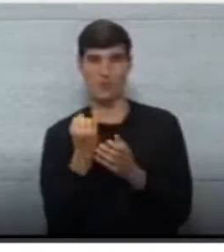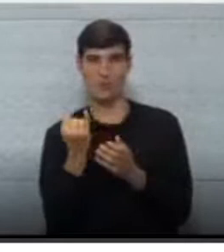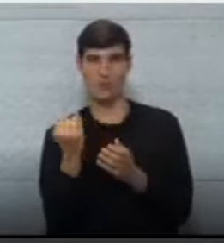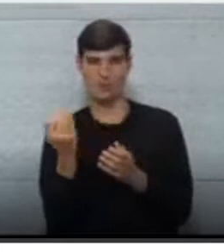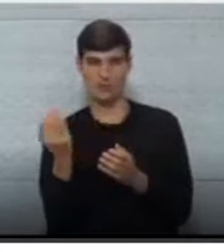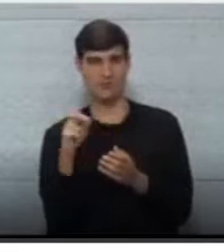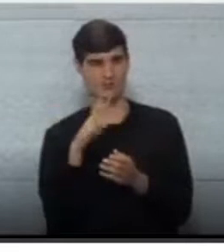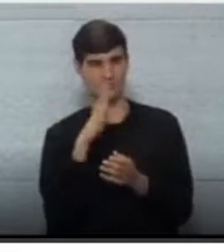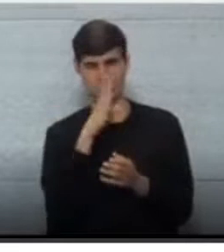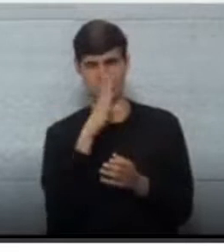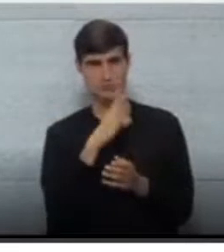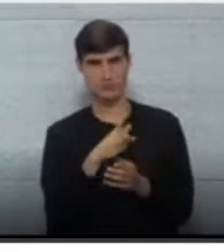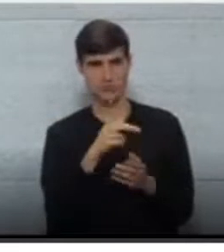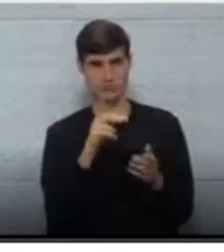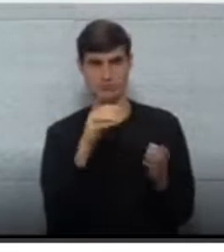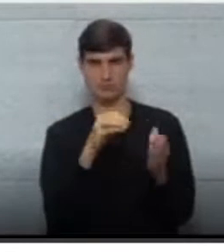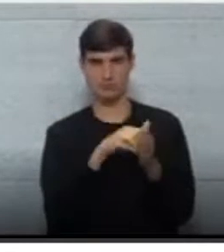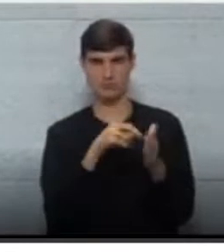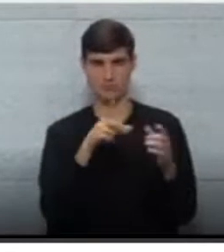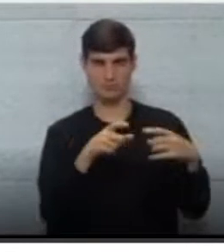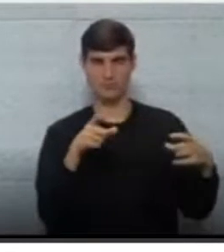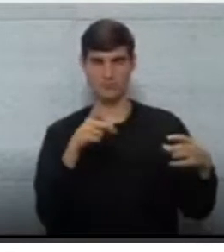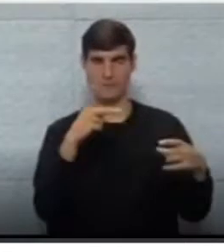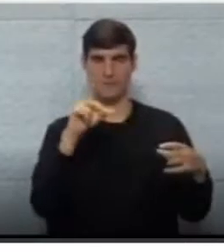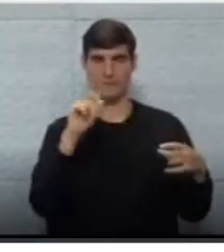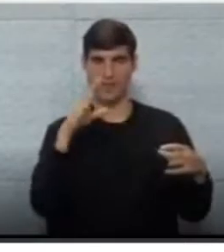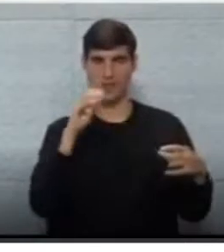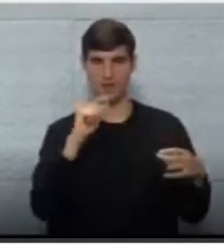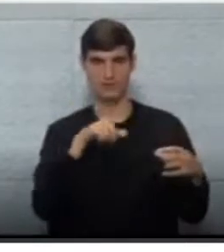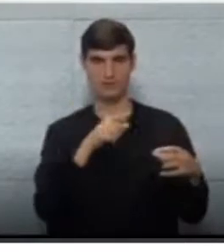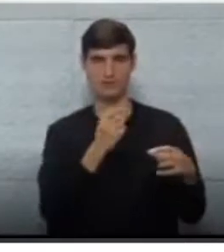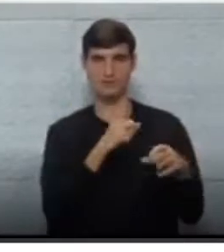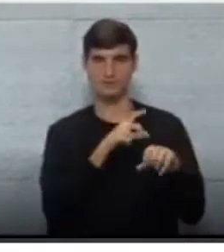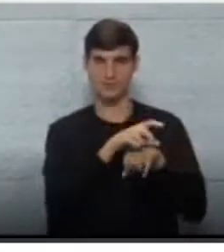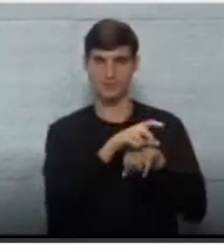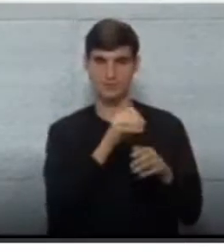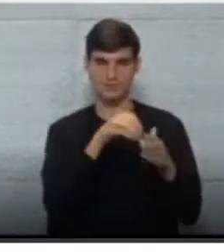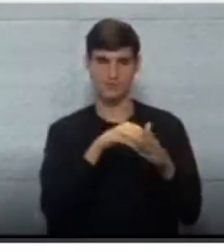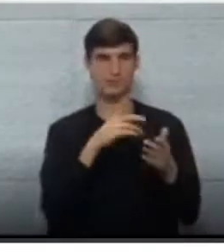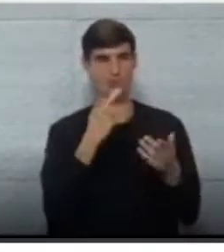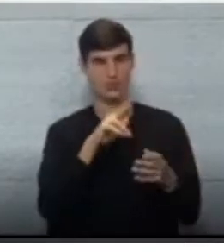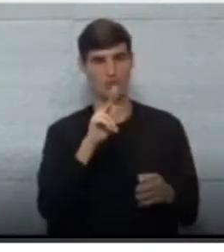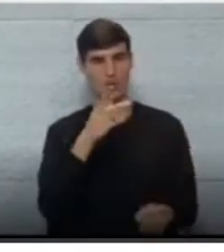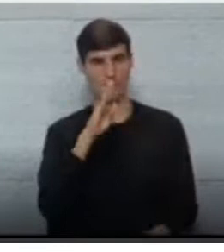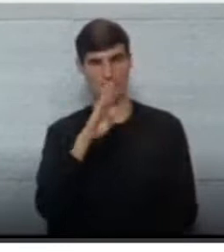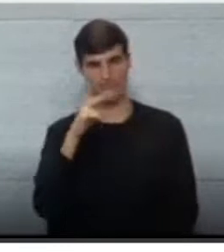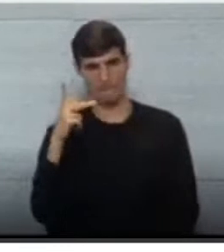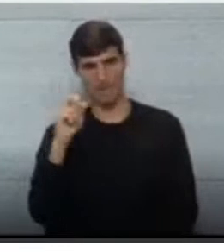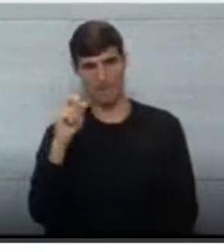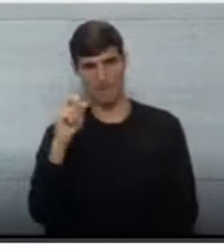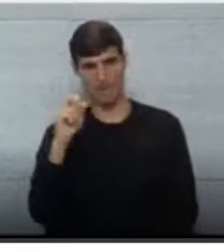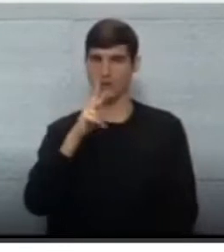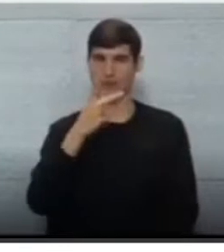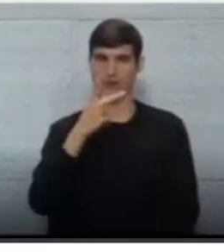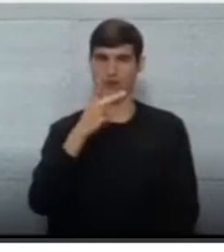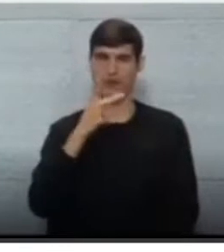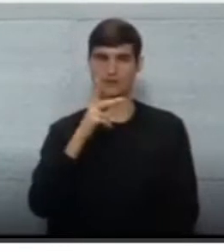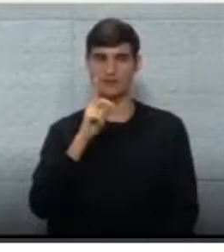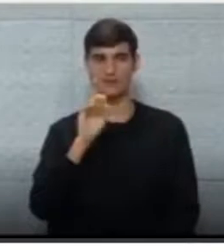contagem direta em placa dos micro-organismos. Para isso, nós vamos utilizar o agar BP, pode ser utilizado também o